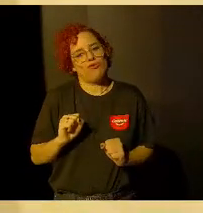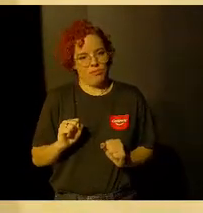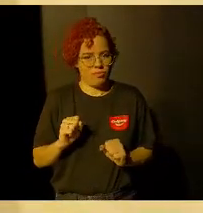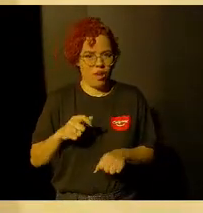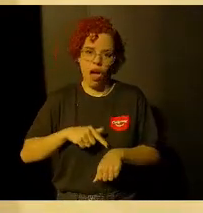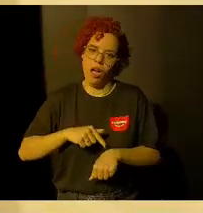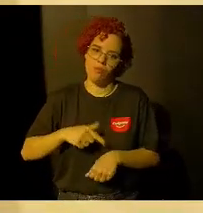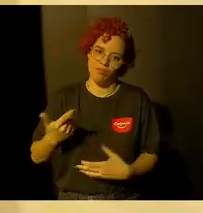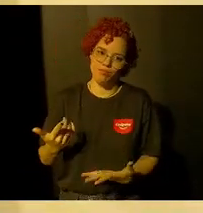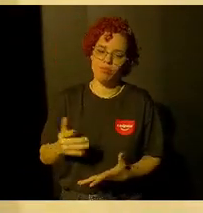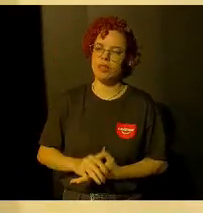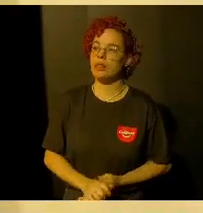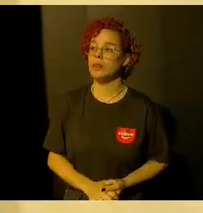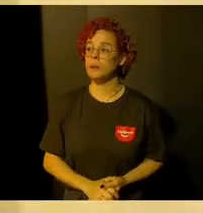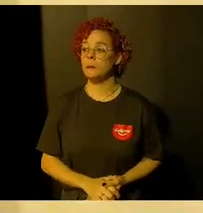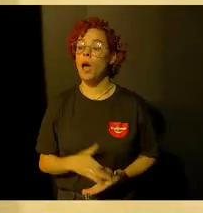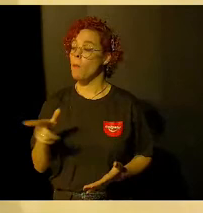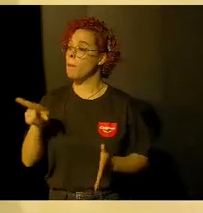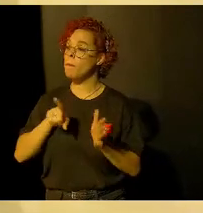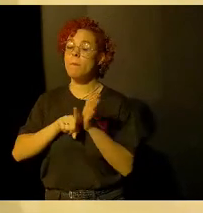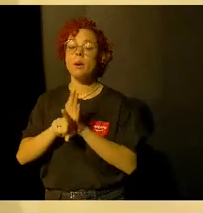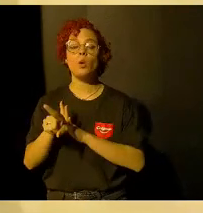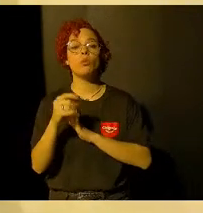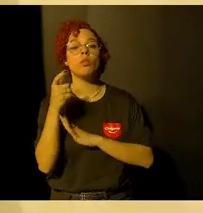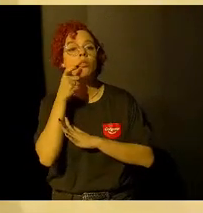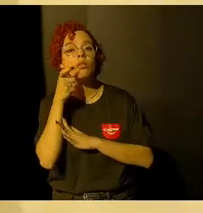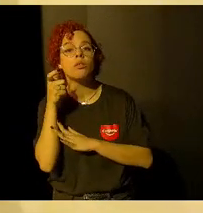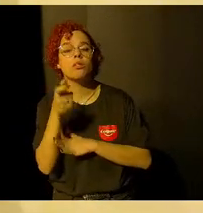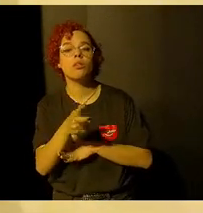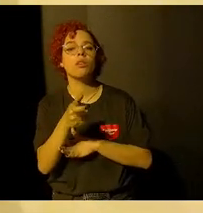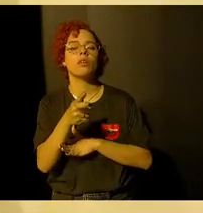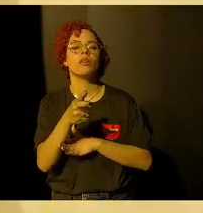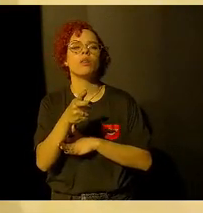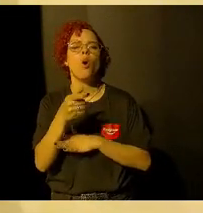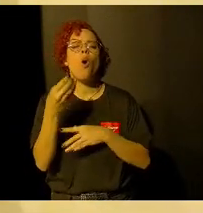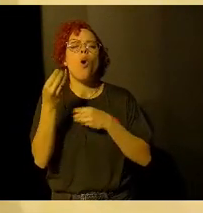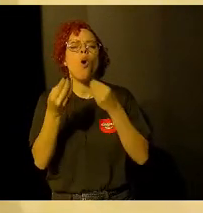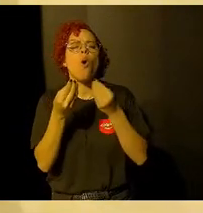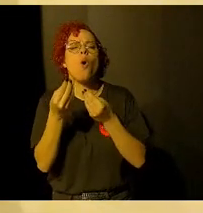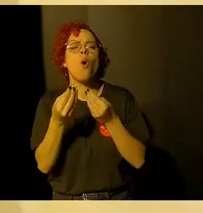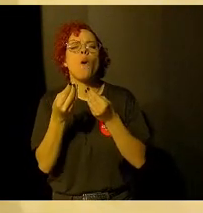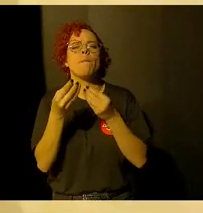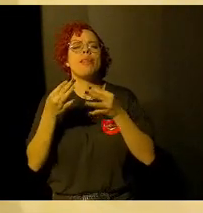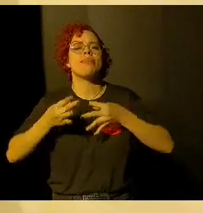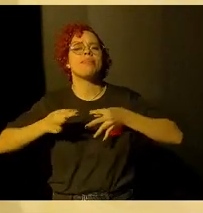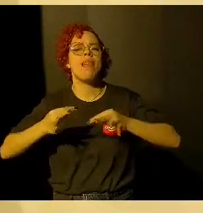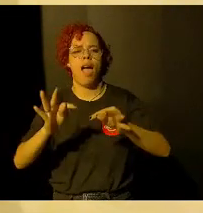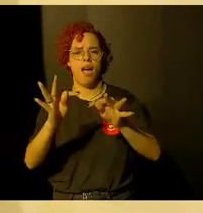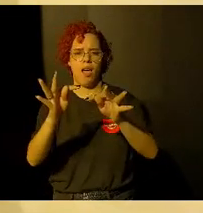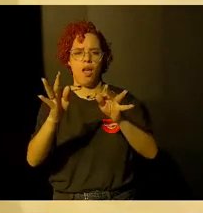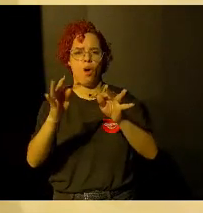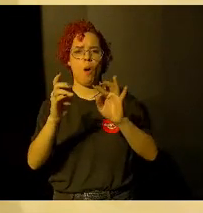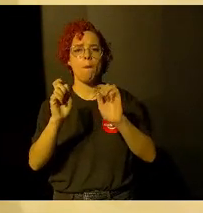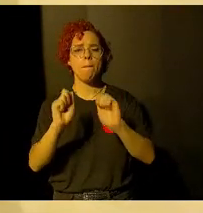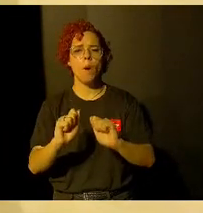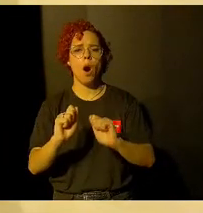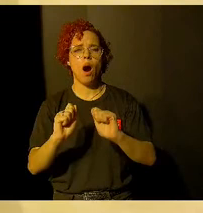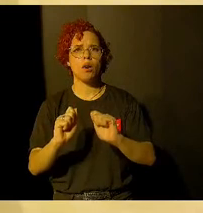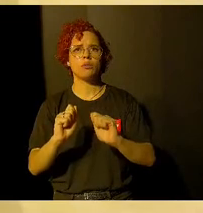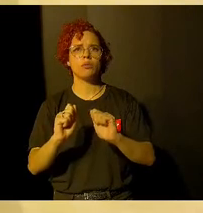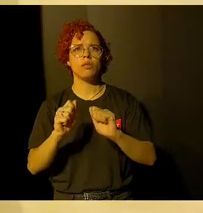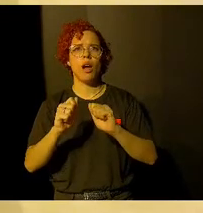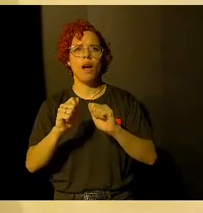a Jéssica mandou uma pergunta interessante que é como a tecnologia Pode facilitar esse Quilombo moderno